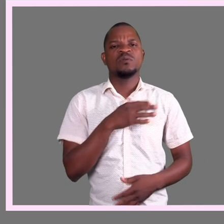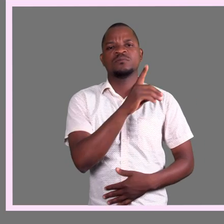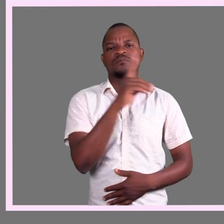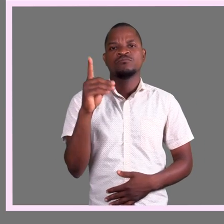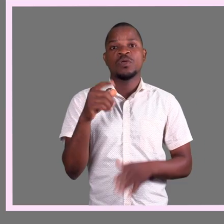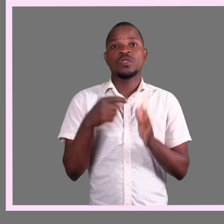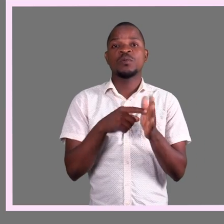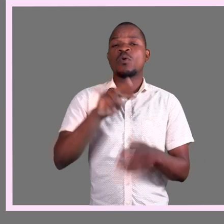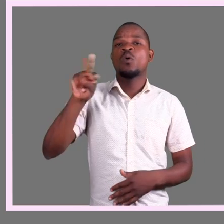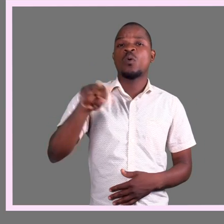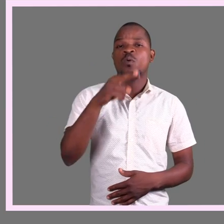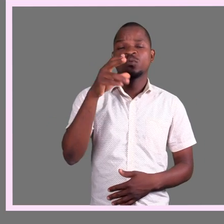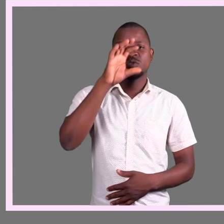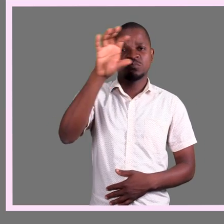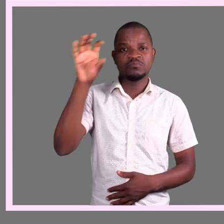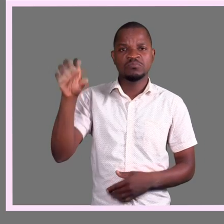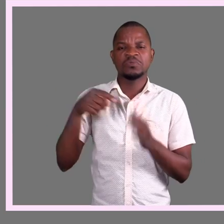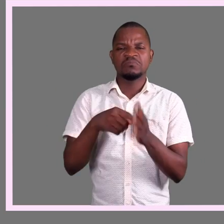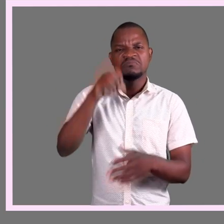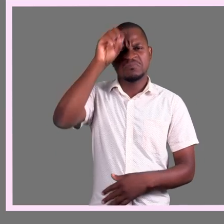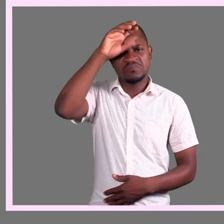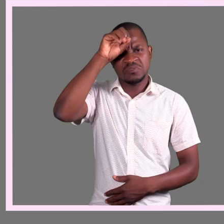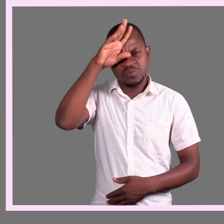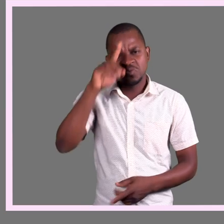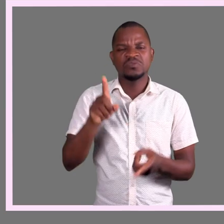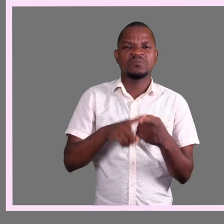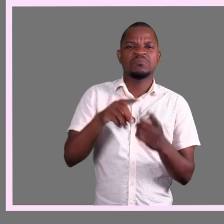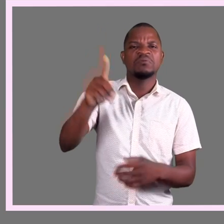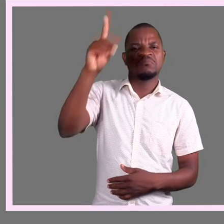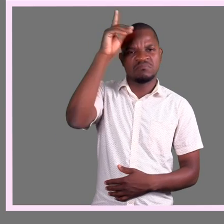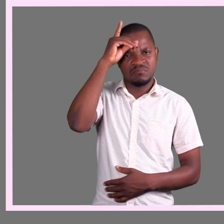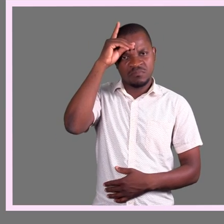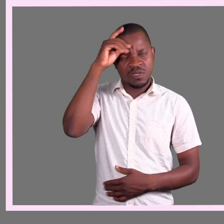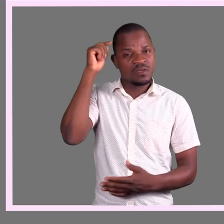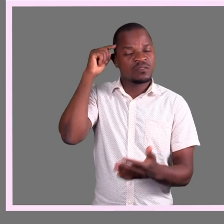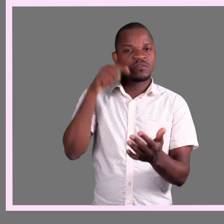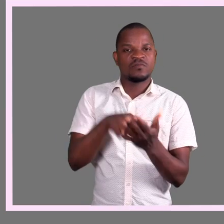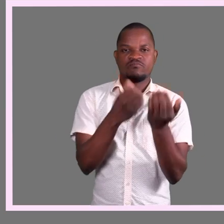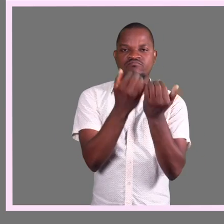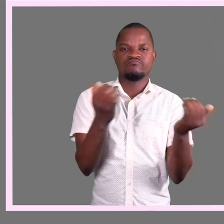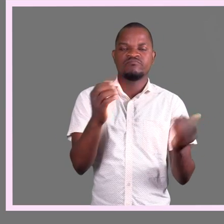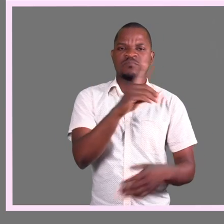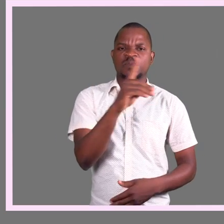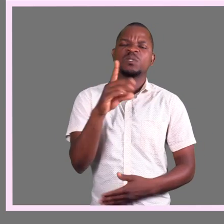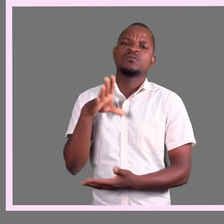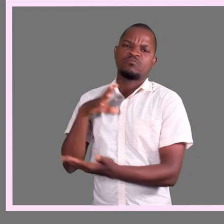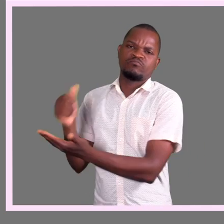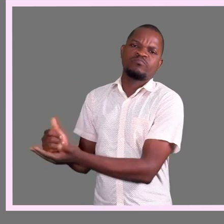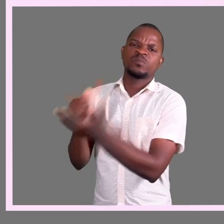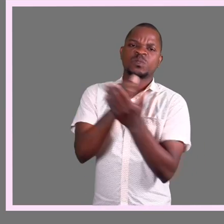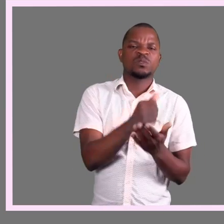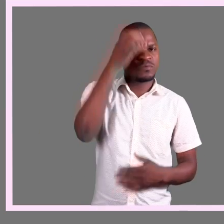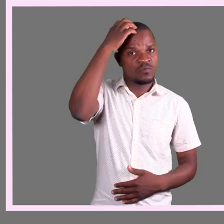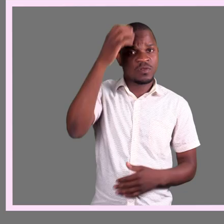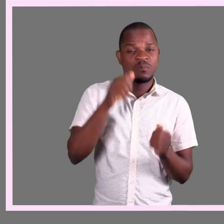deficiente e tem ajuda do próprio governo. Agora, por o meu filho não pode ter essa ajuda? Por quê? Eu, por acaso, isso